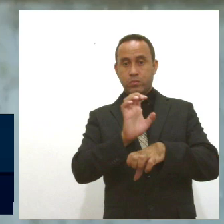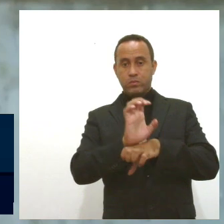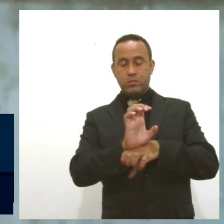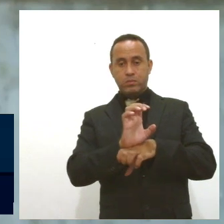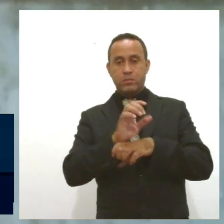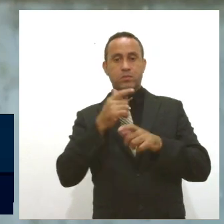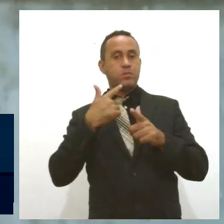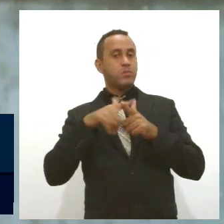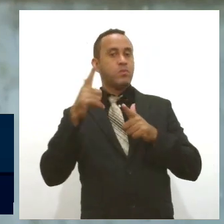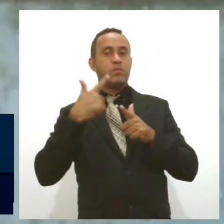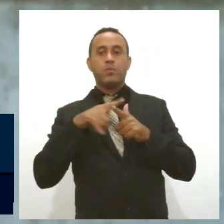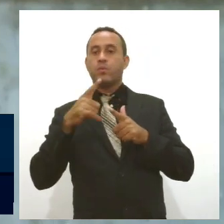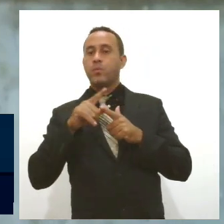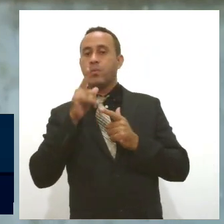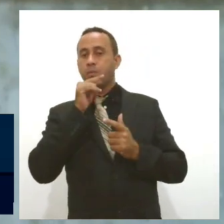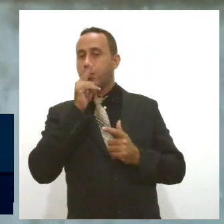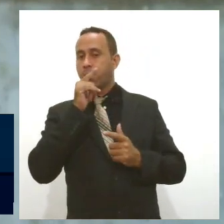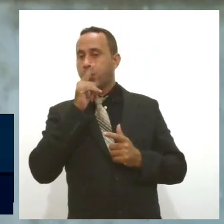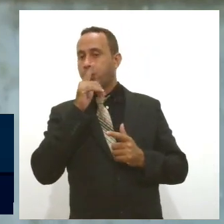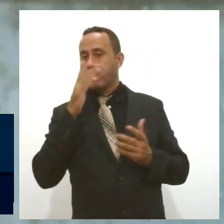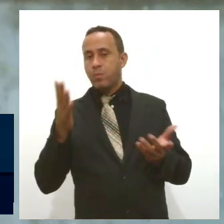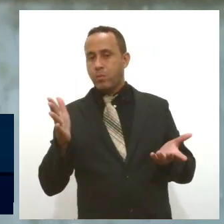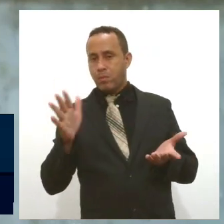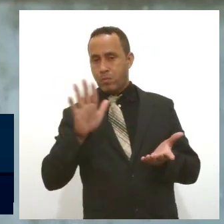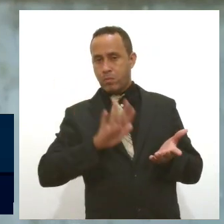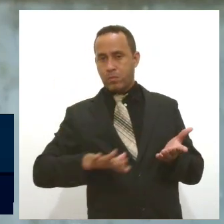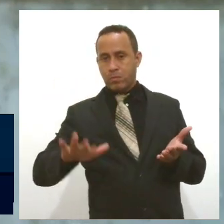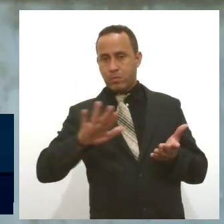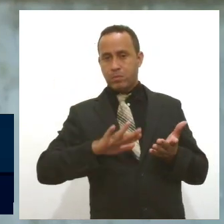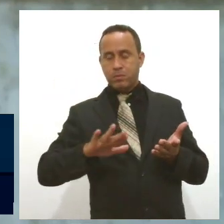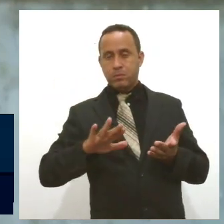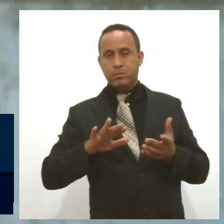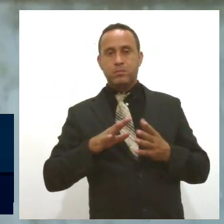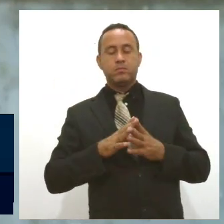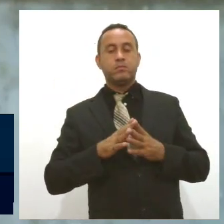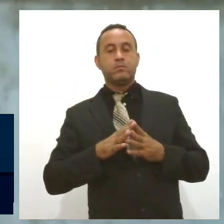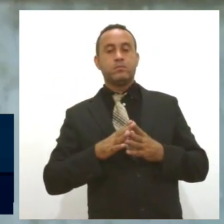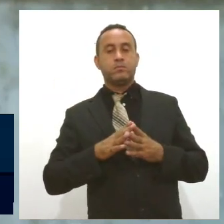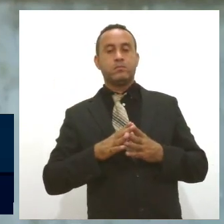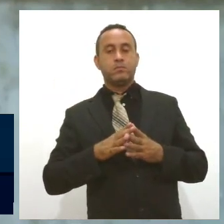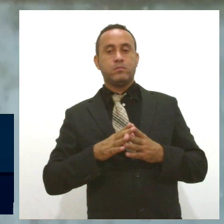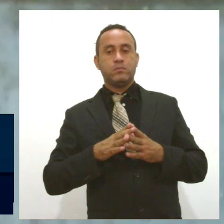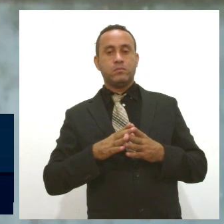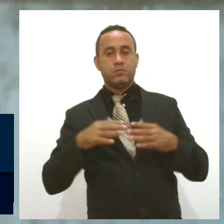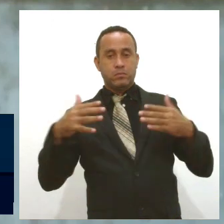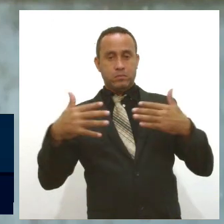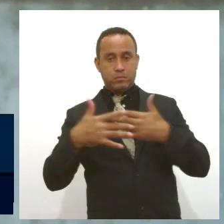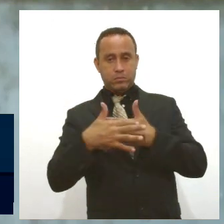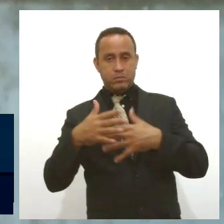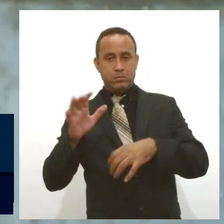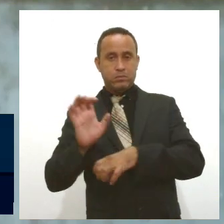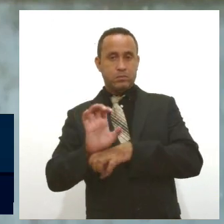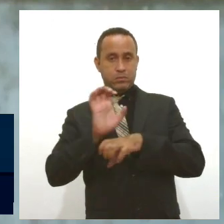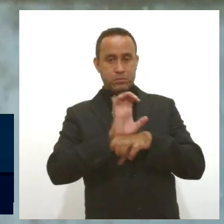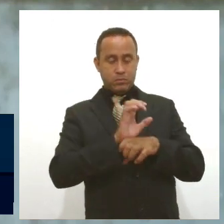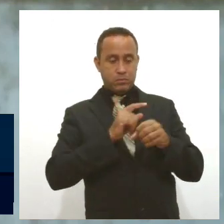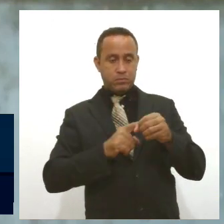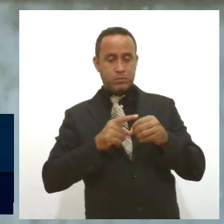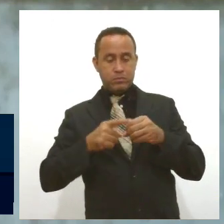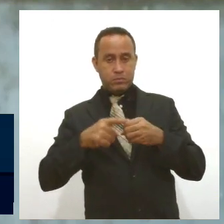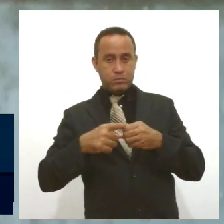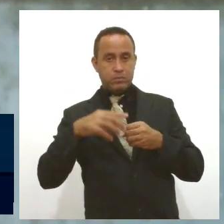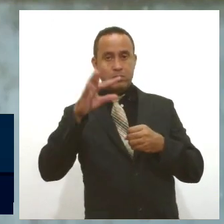basicamente não teve colapso no abastecimento de água das sedes urbanas, com exceção de algumas situações localizadas, como em Rio